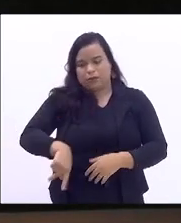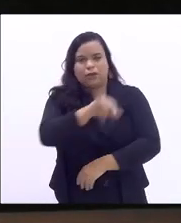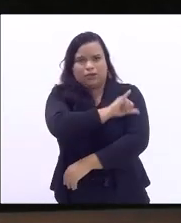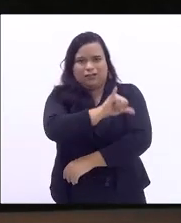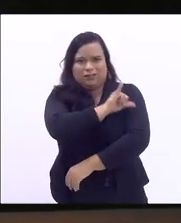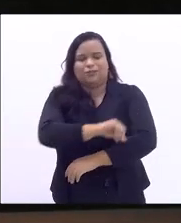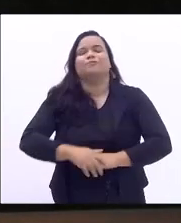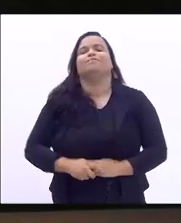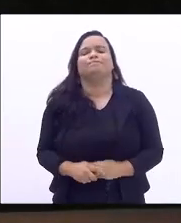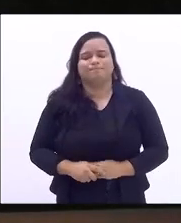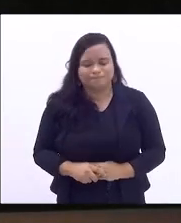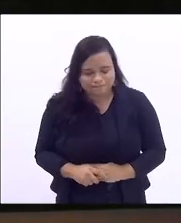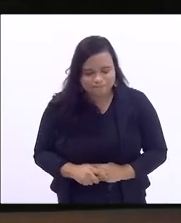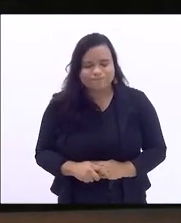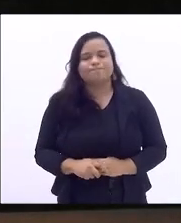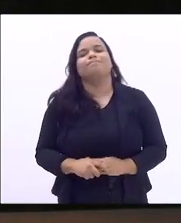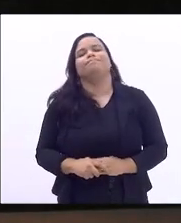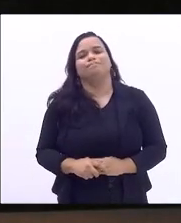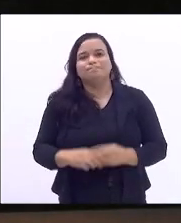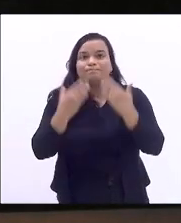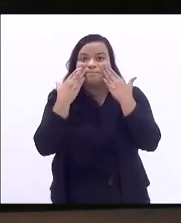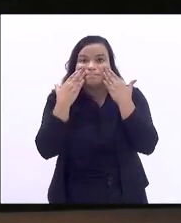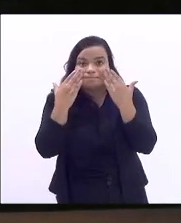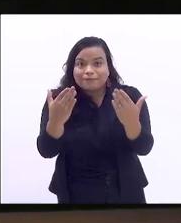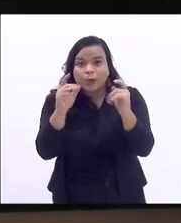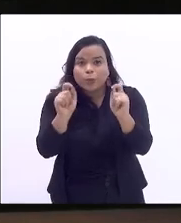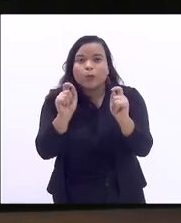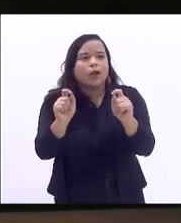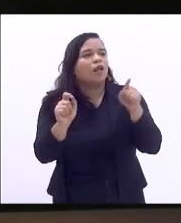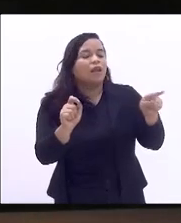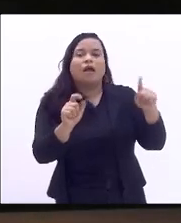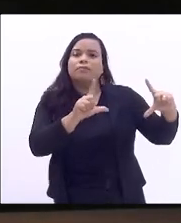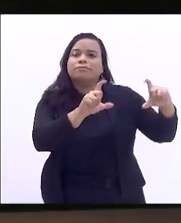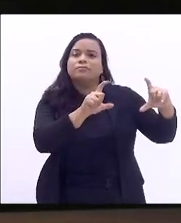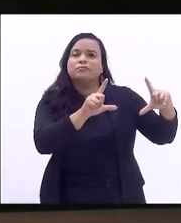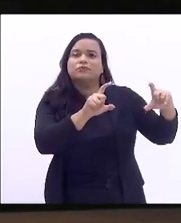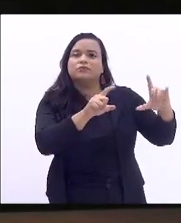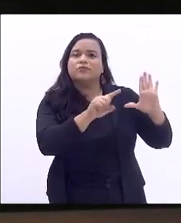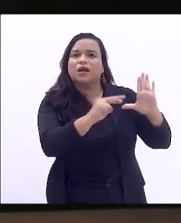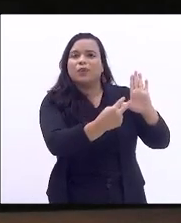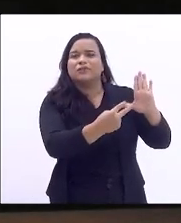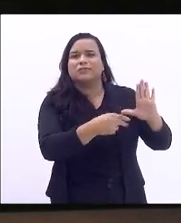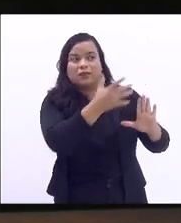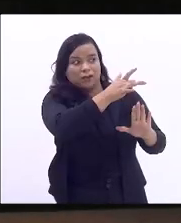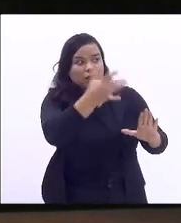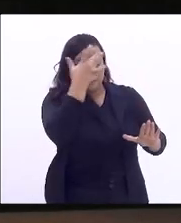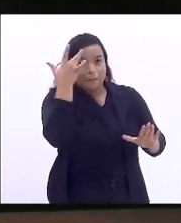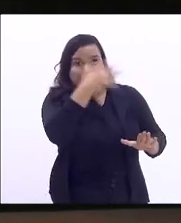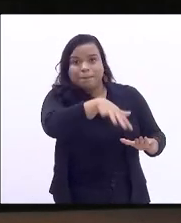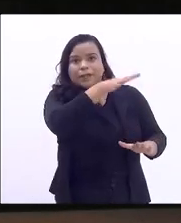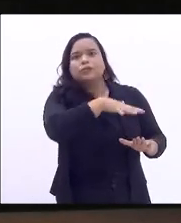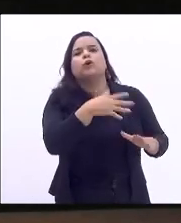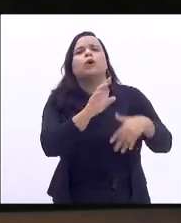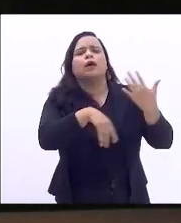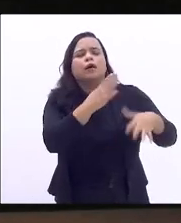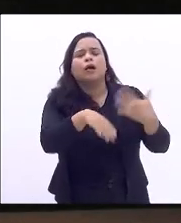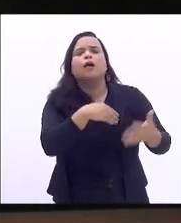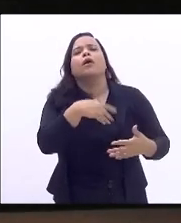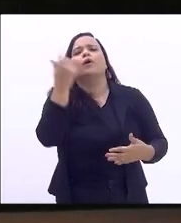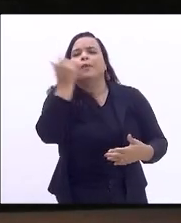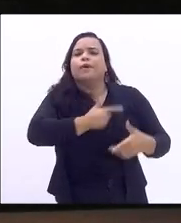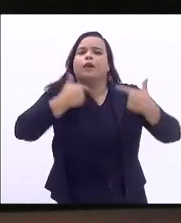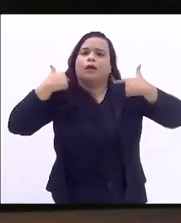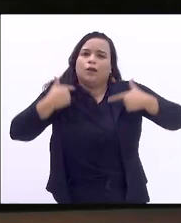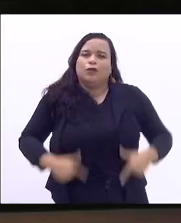estado do Rio de Janeiro que se basearam em reconhecimento fotográfico os restos acabaram sendo inocentados em